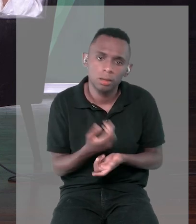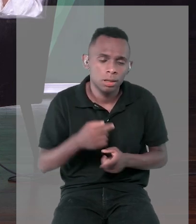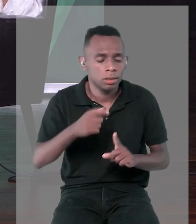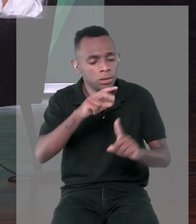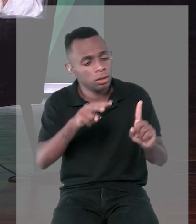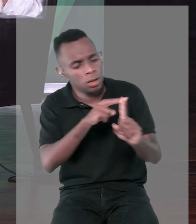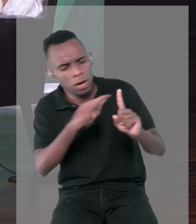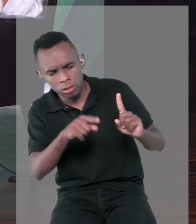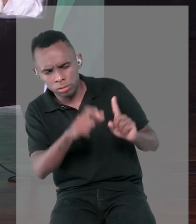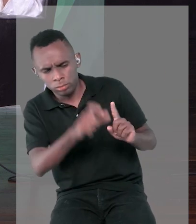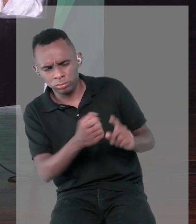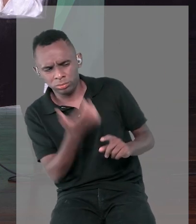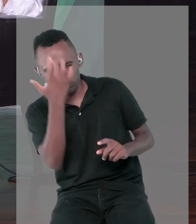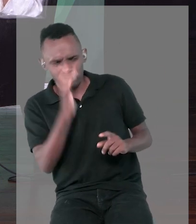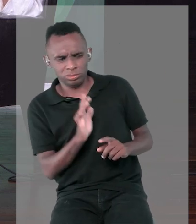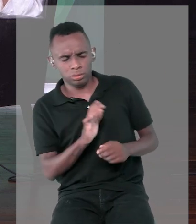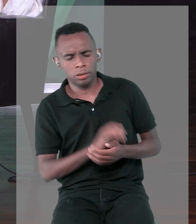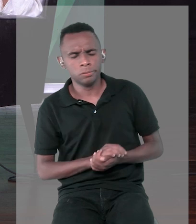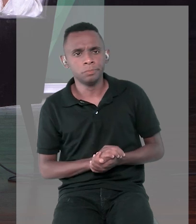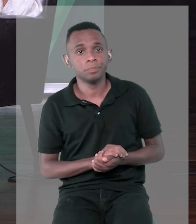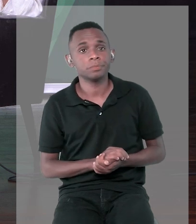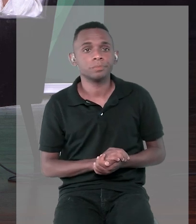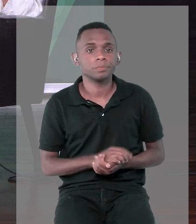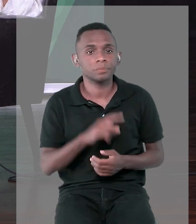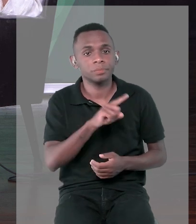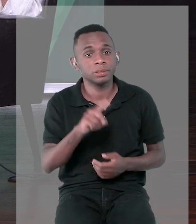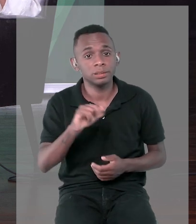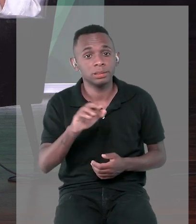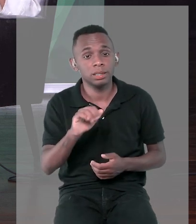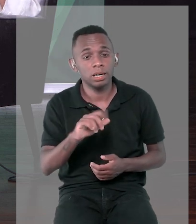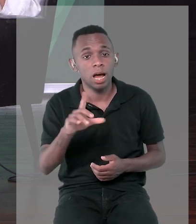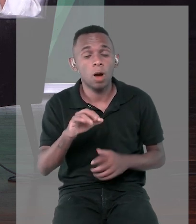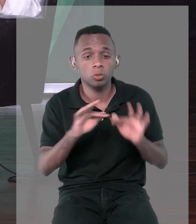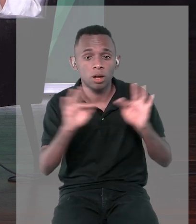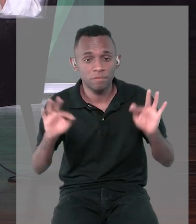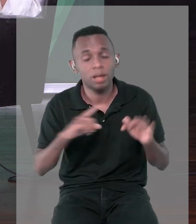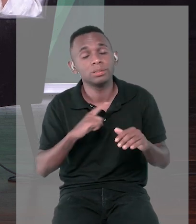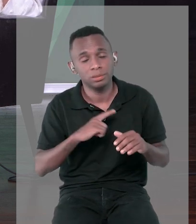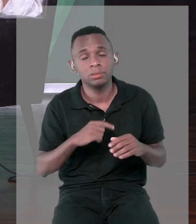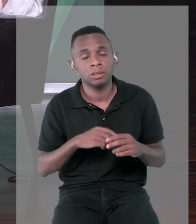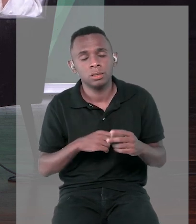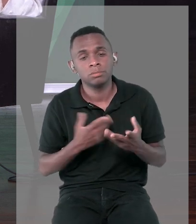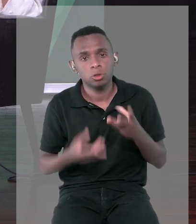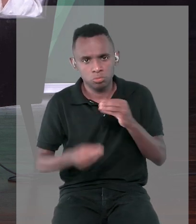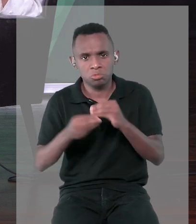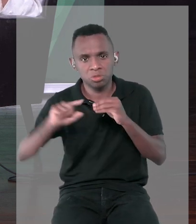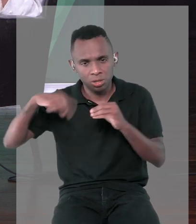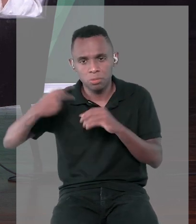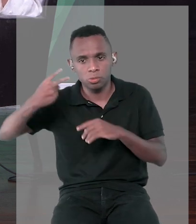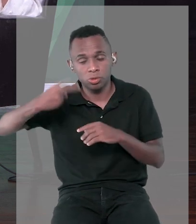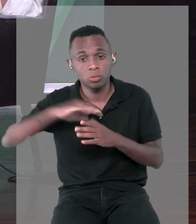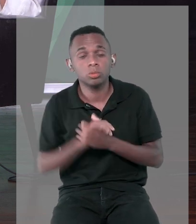vista porque é estranha. Né? O Ziraldo tem uma frase engraçada que eu vou colocar no segundo volume.